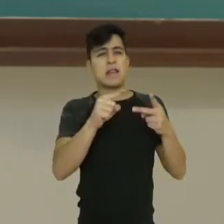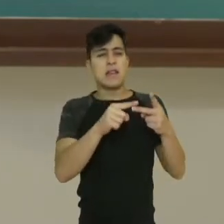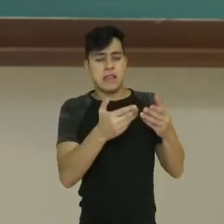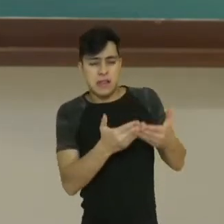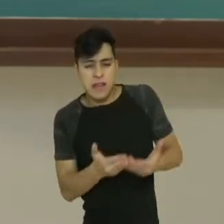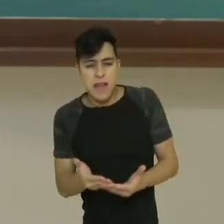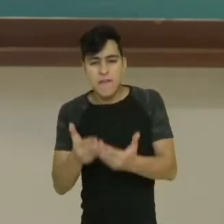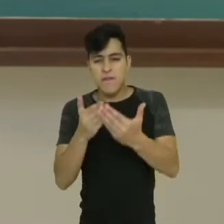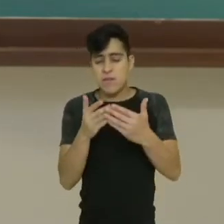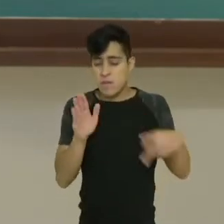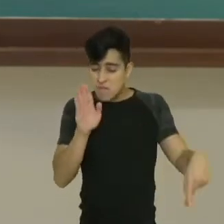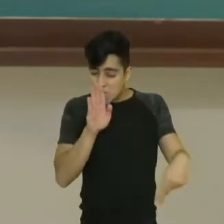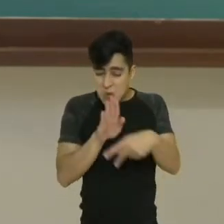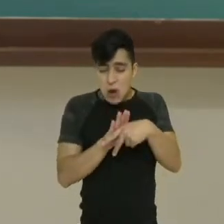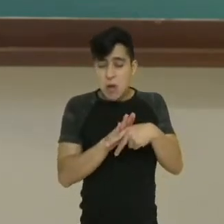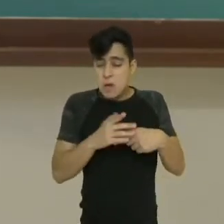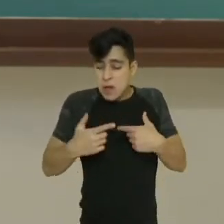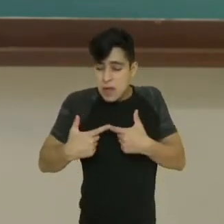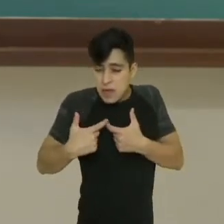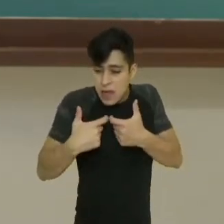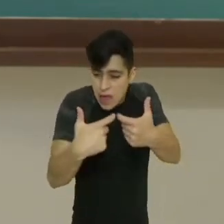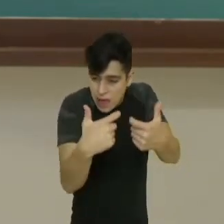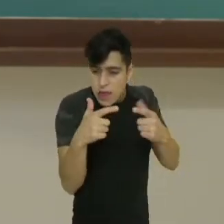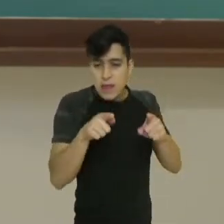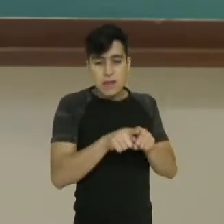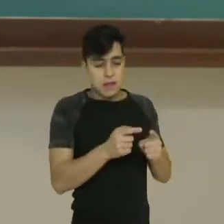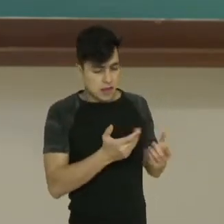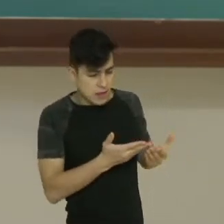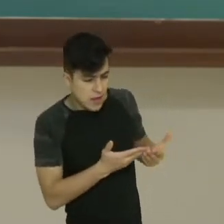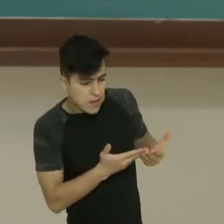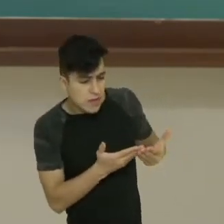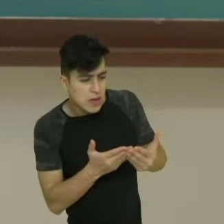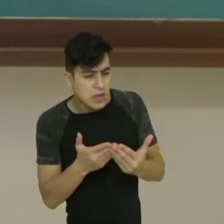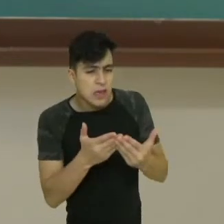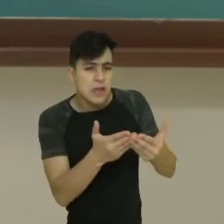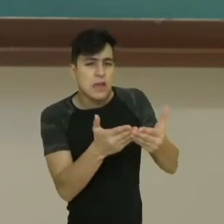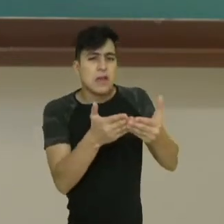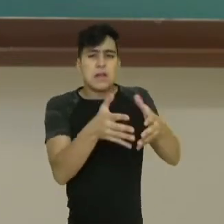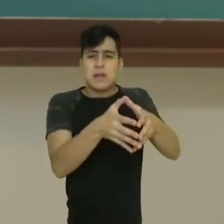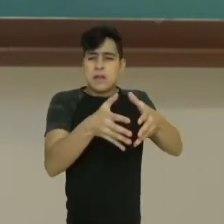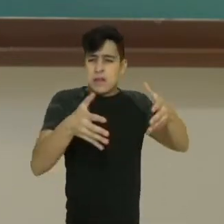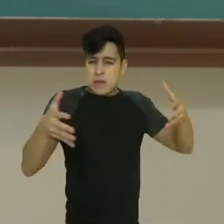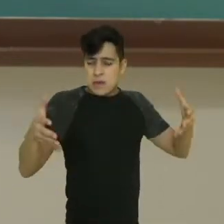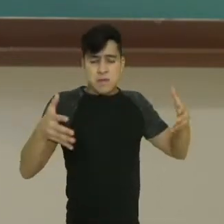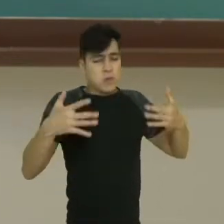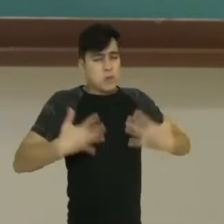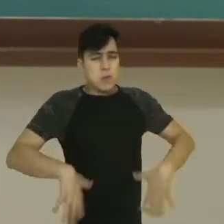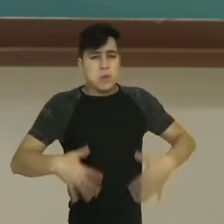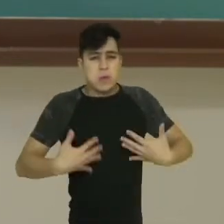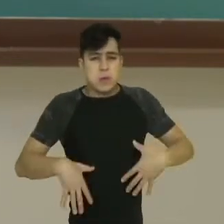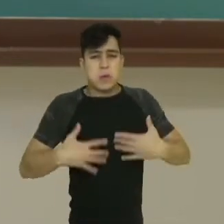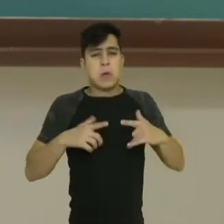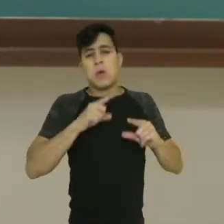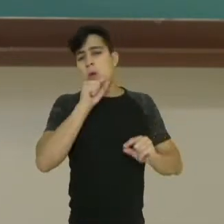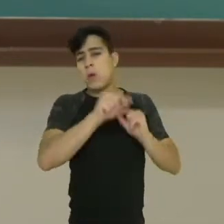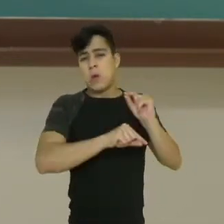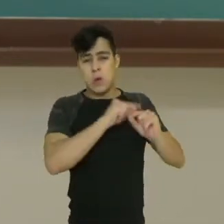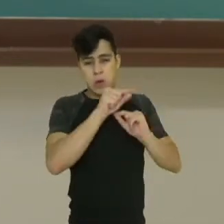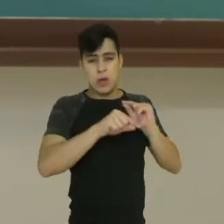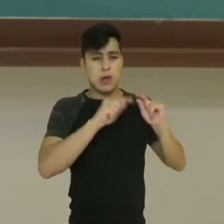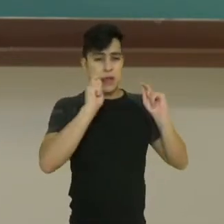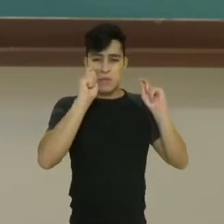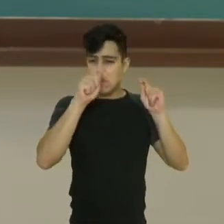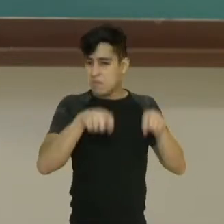guerra, navios de transporte, navios anfíbios também, que desembarcam